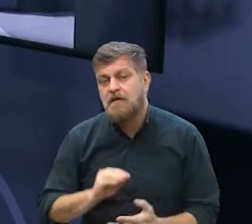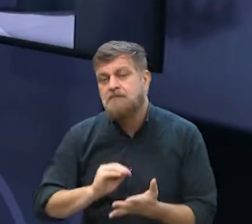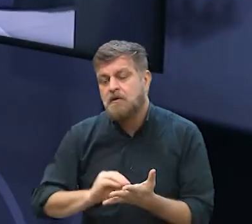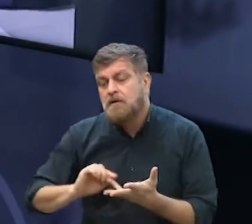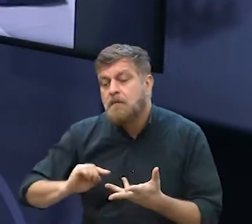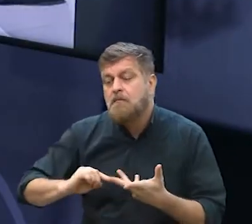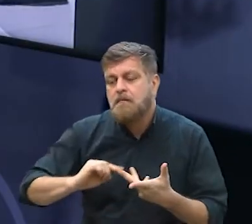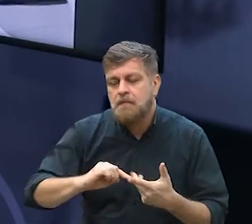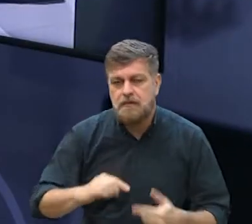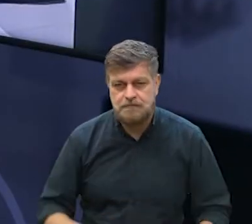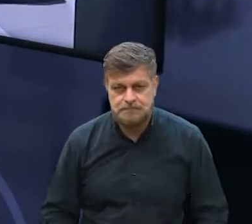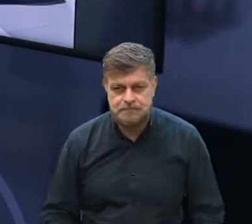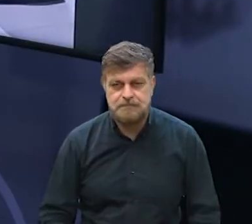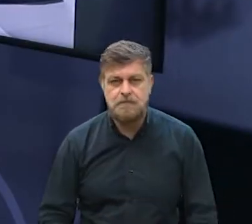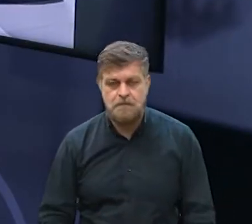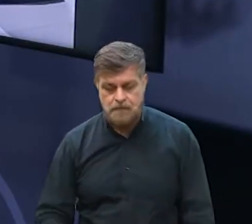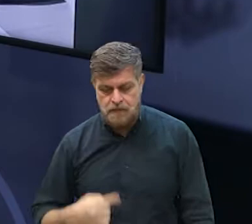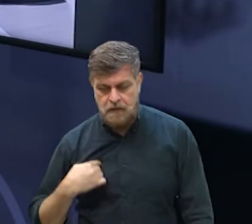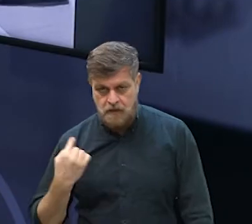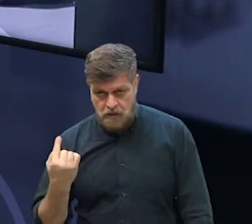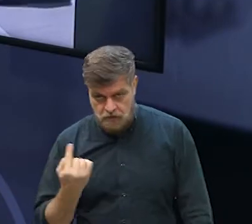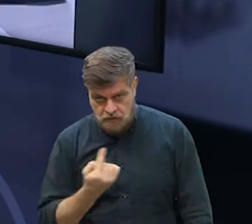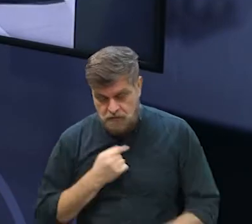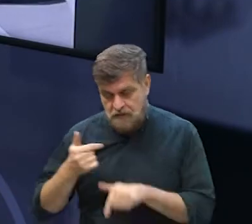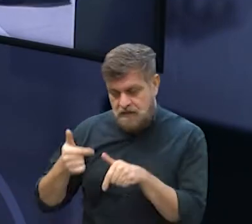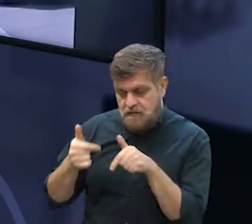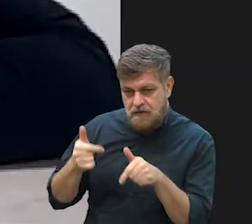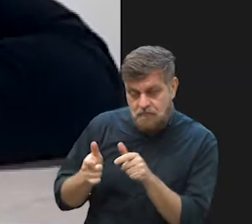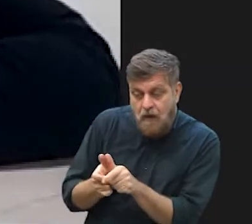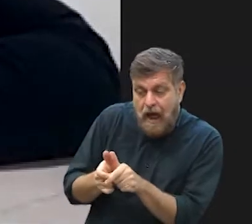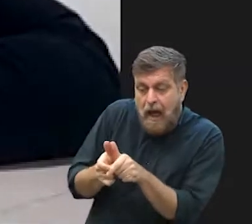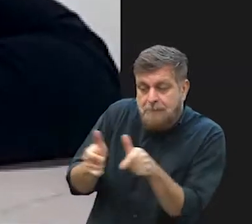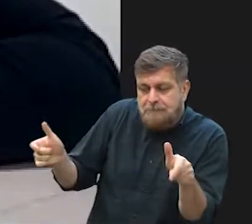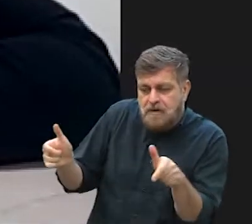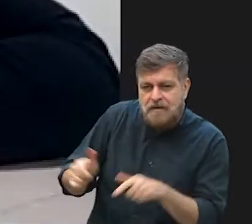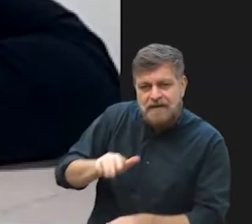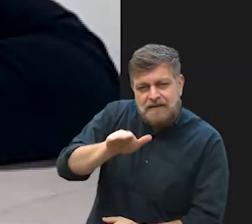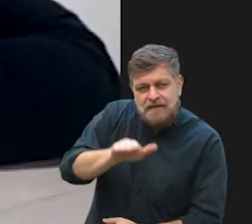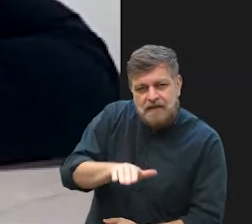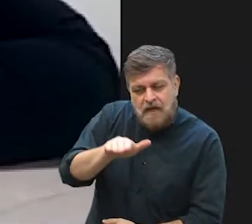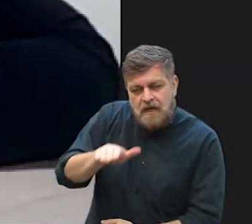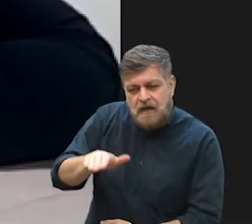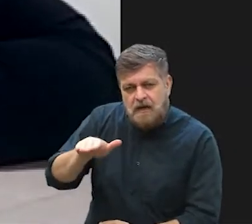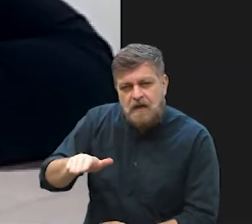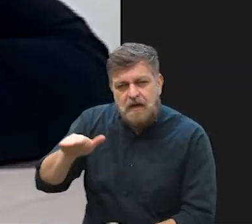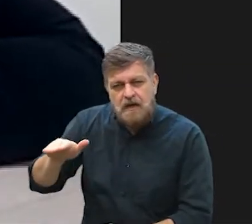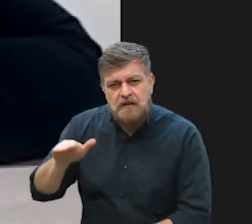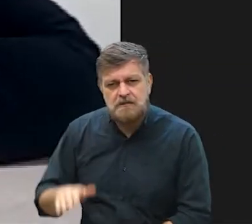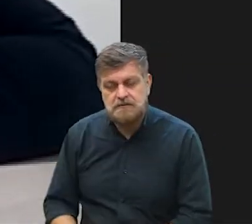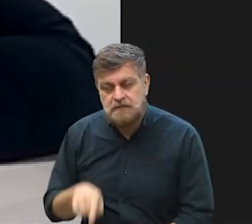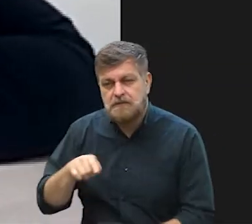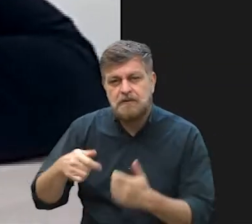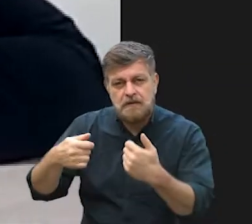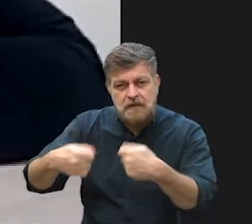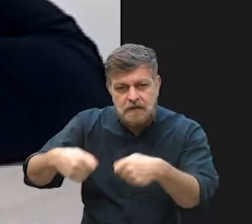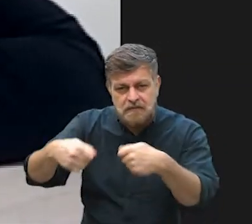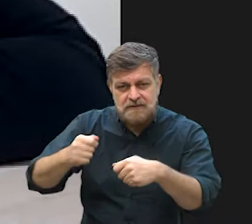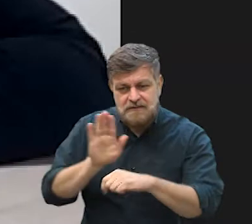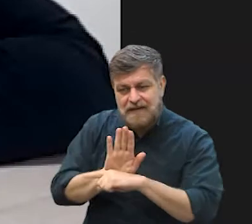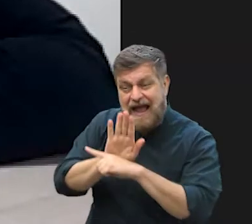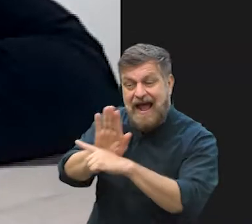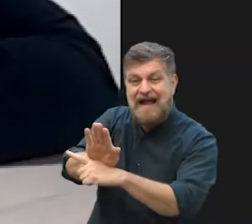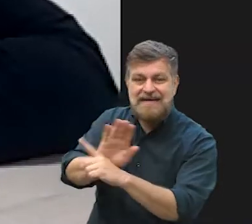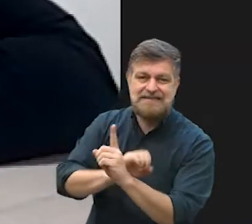Isso, é o nosso público, né? Assim, a maioria do nosso público, a maioria deles precisam de